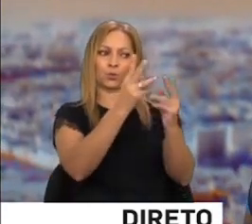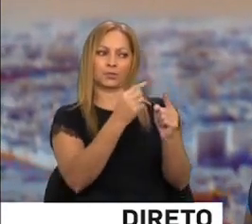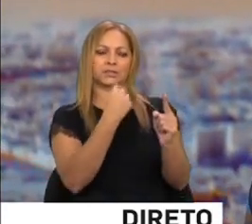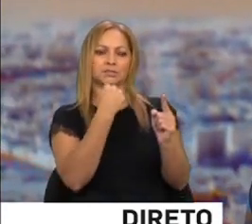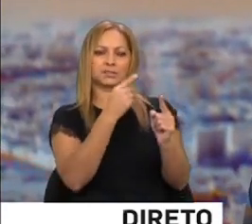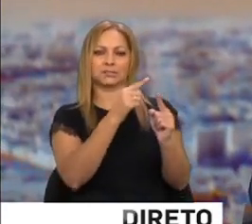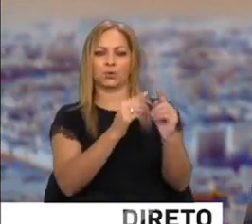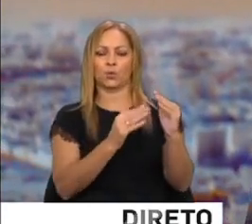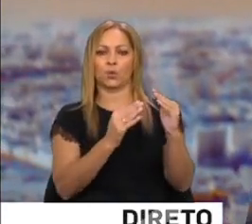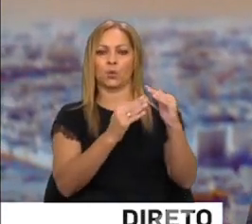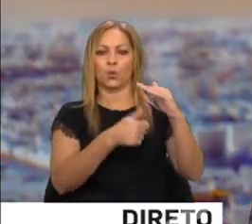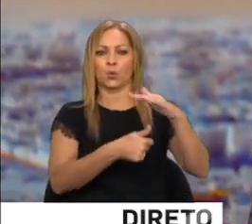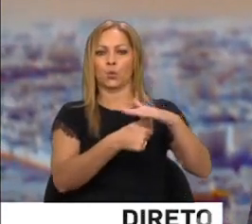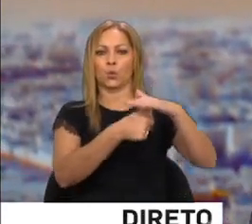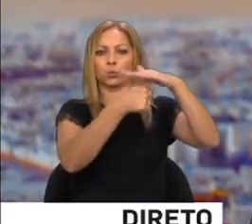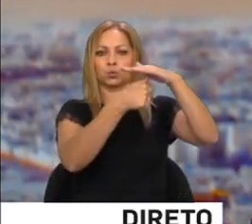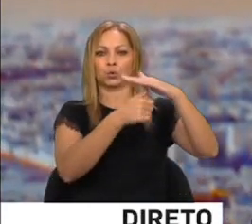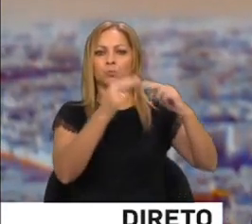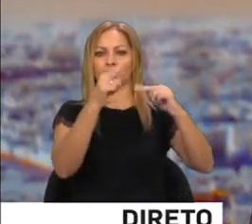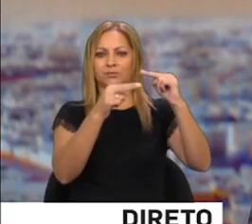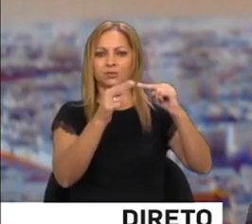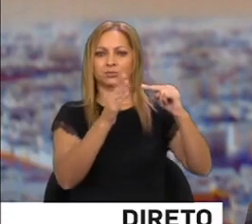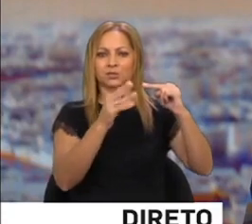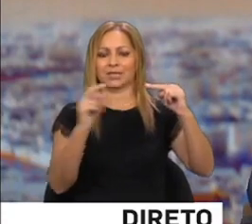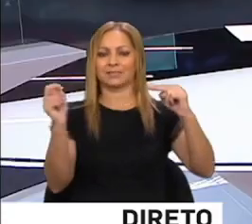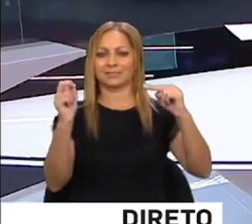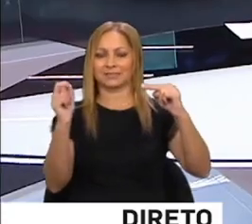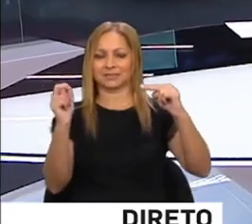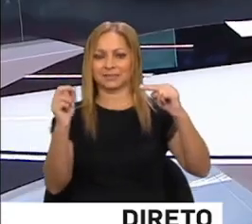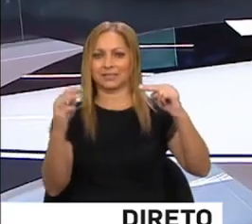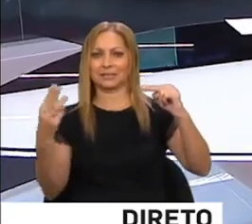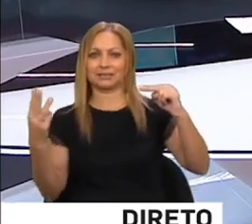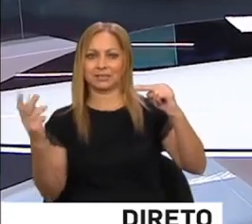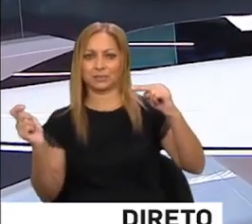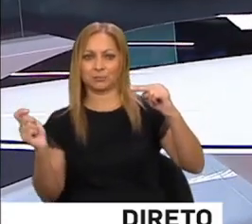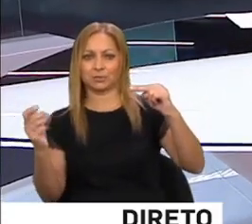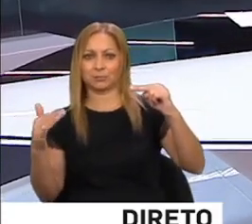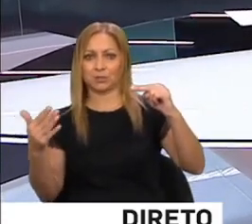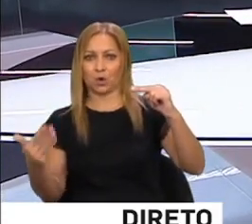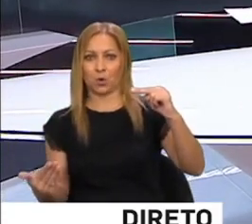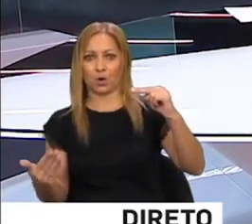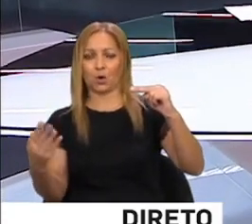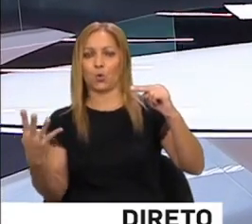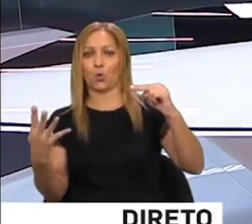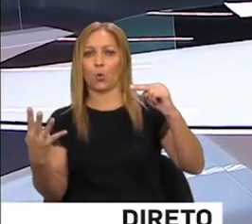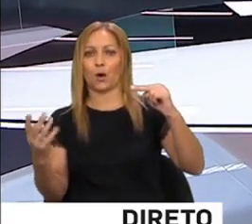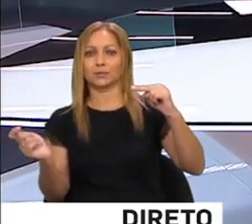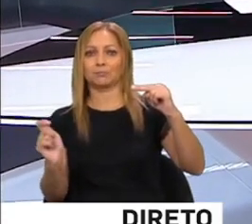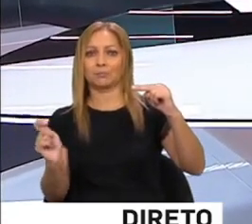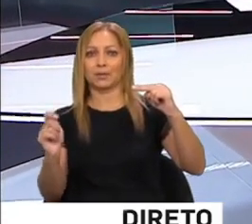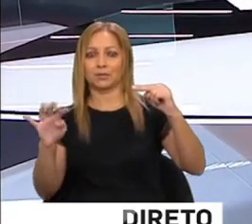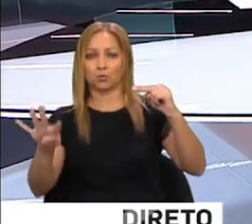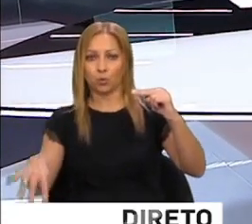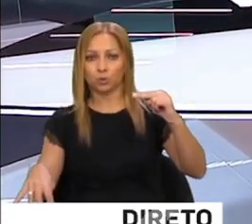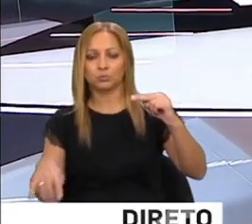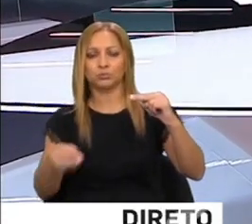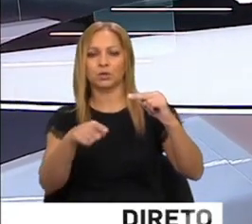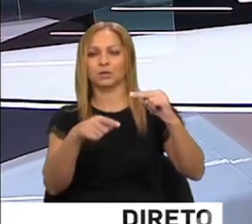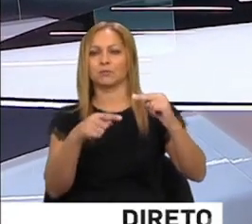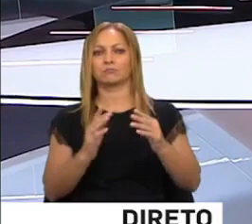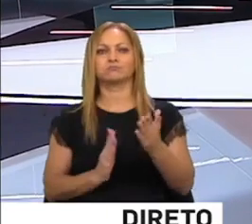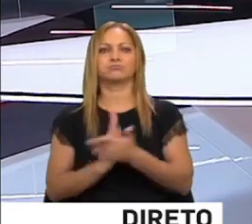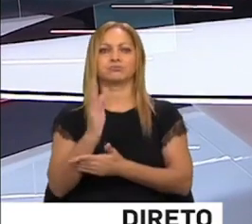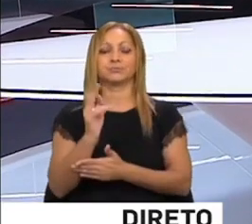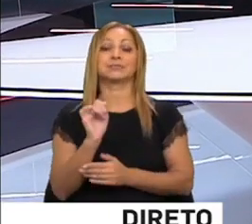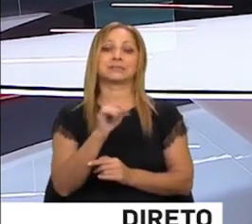pico da inflação teria sido atingido no terceiro trimestre e afinal não porque estamos no quarto e volta a subir sem dúvida uma das coisas surpreendentes têm